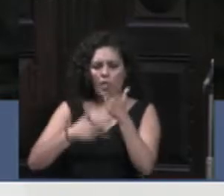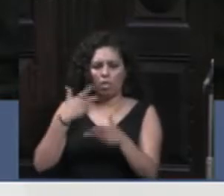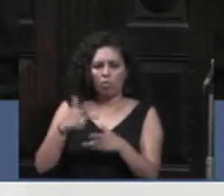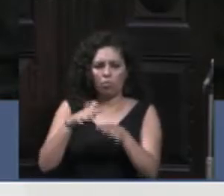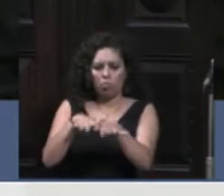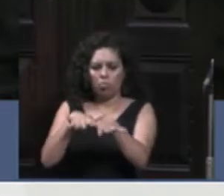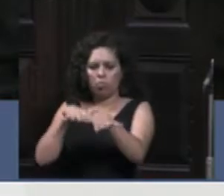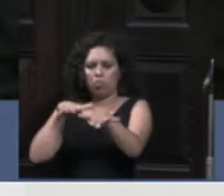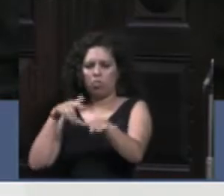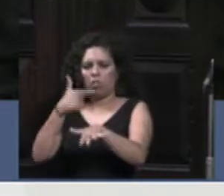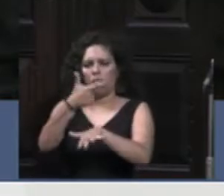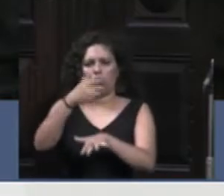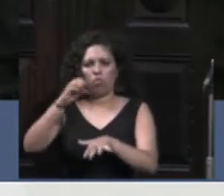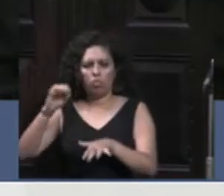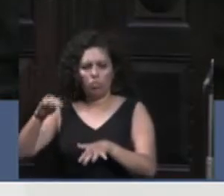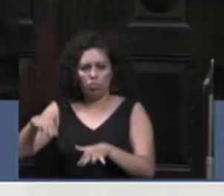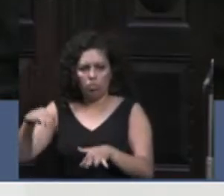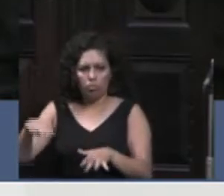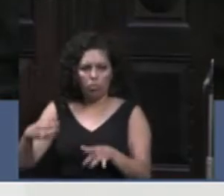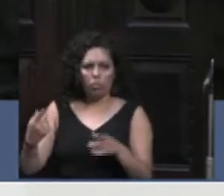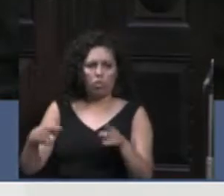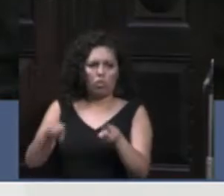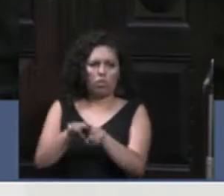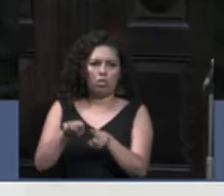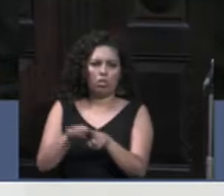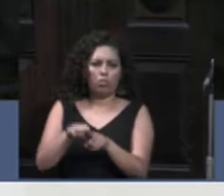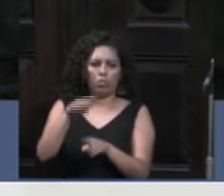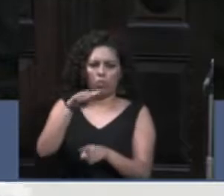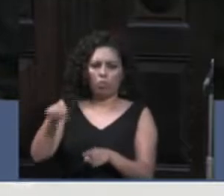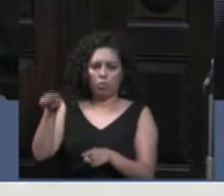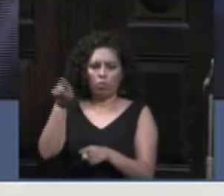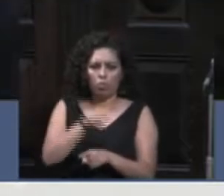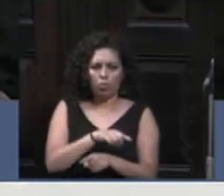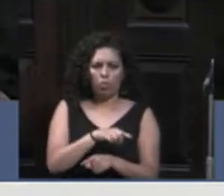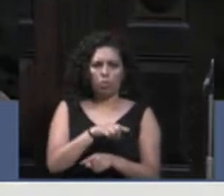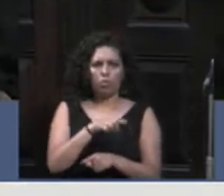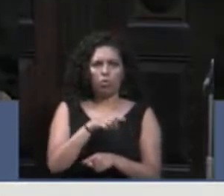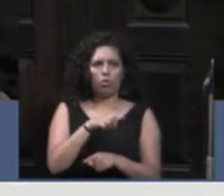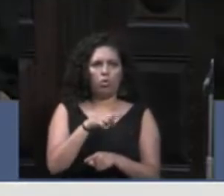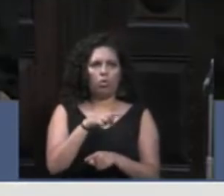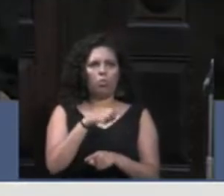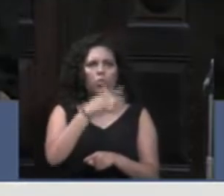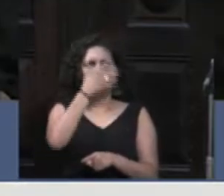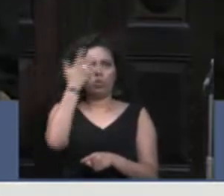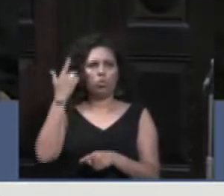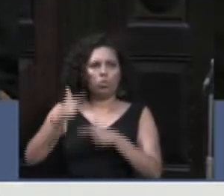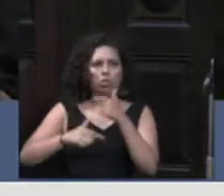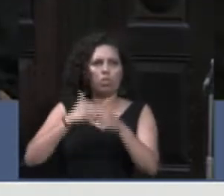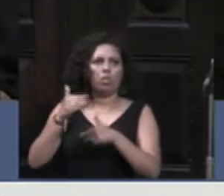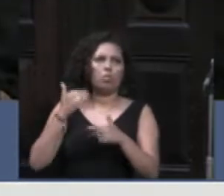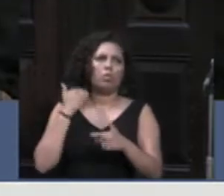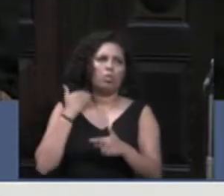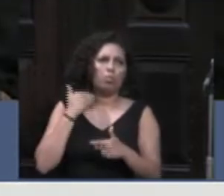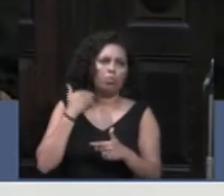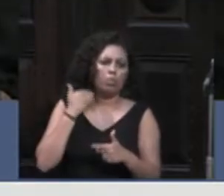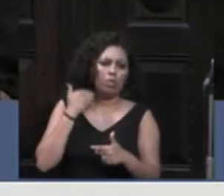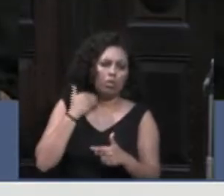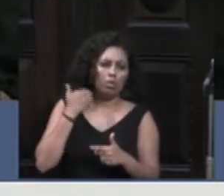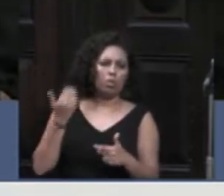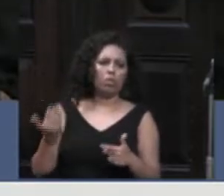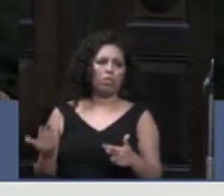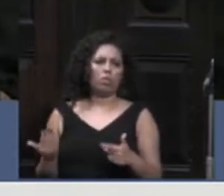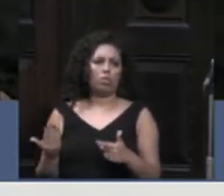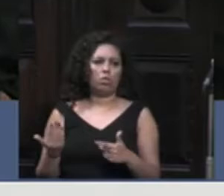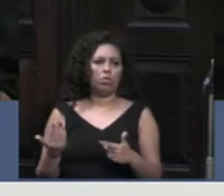que proíbe o banco, obrigar o bancário a levar a chave para casa e ficar sujeito